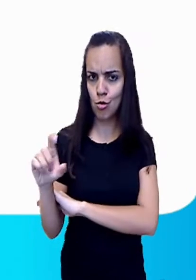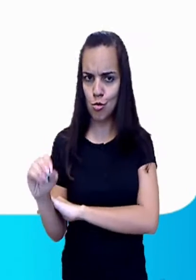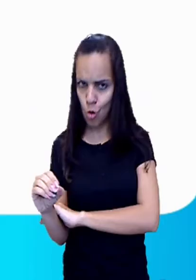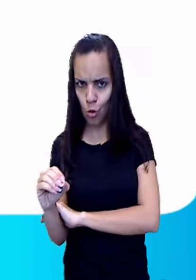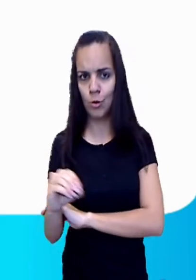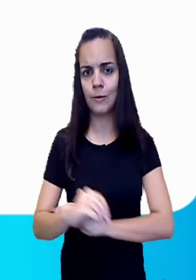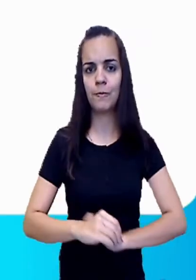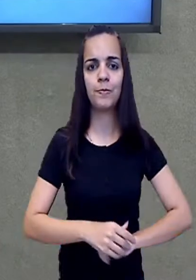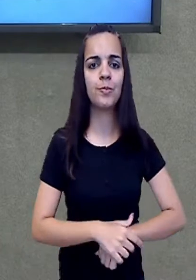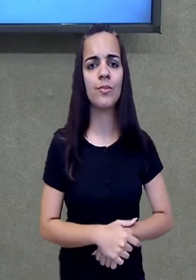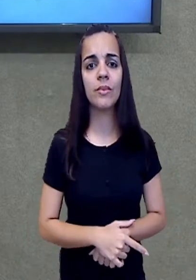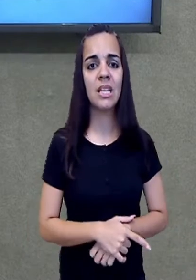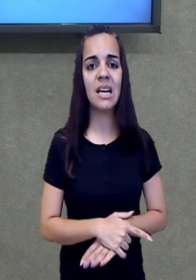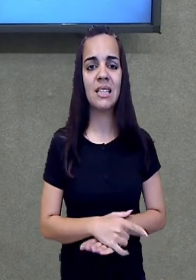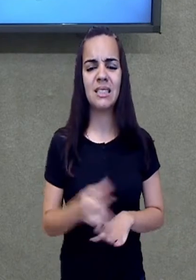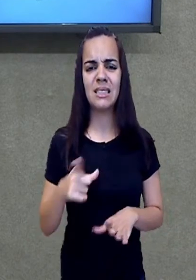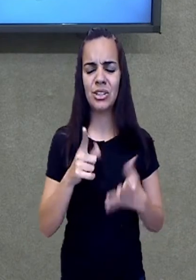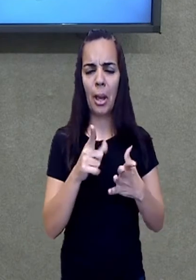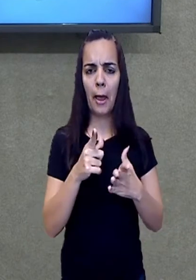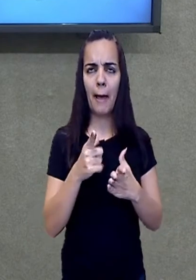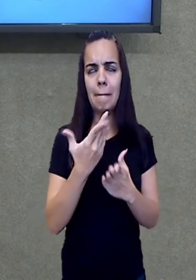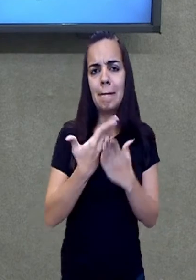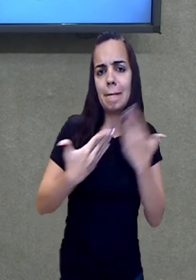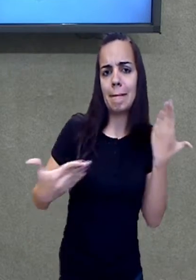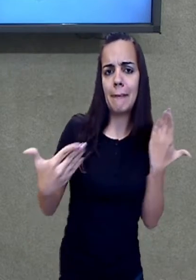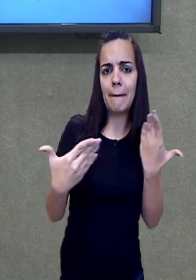empresas, eles chegam a esgotar